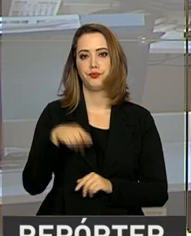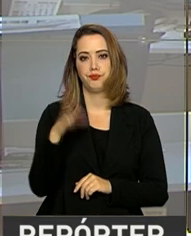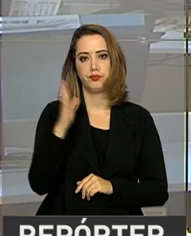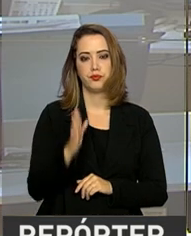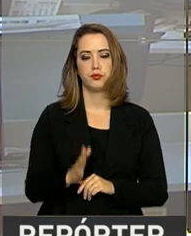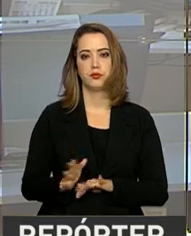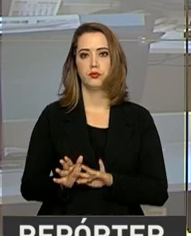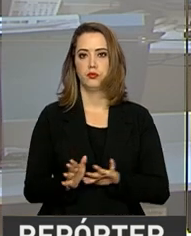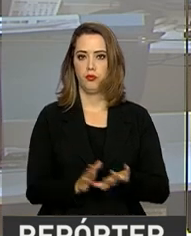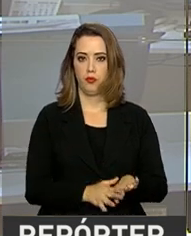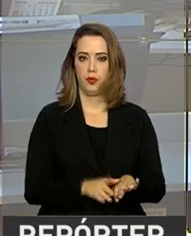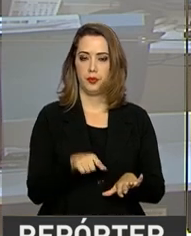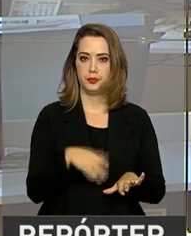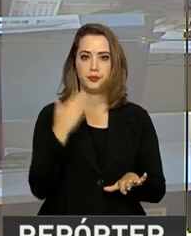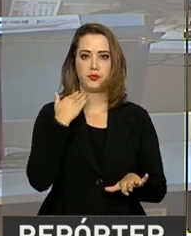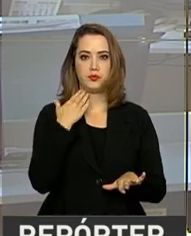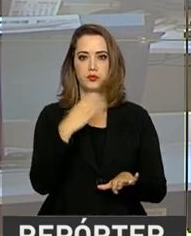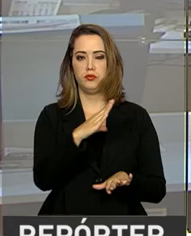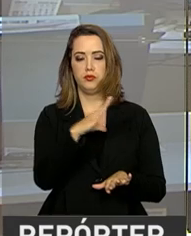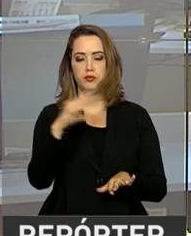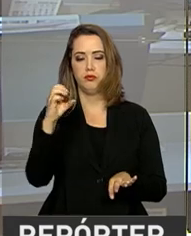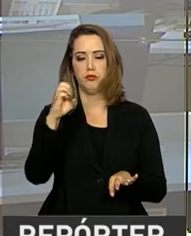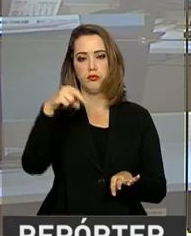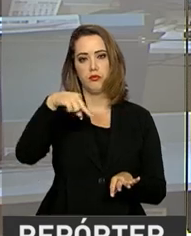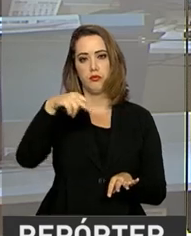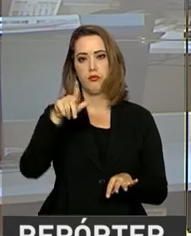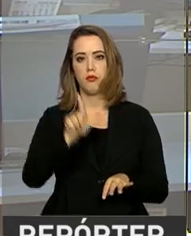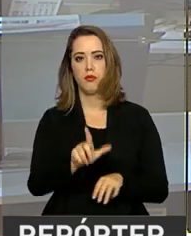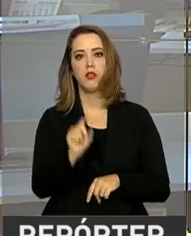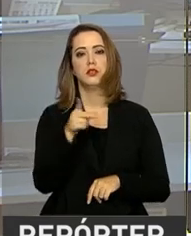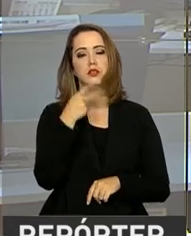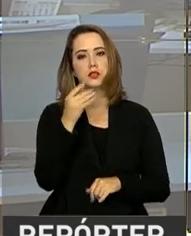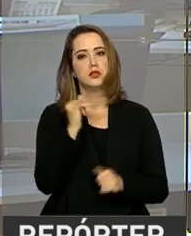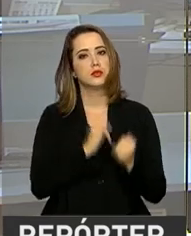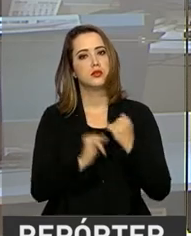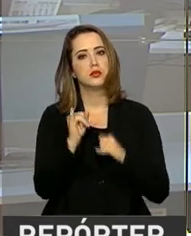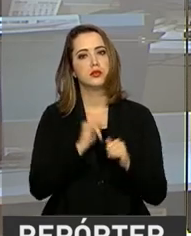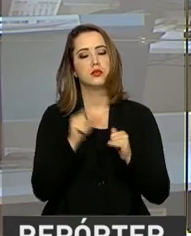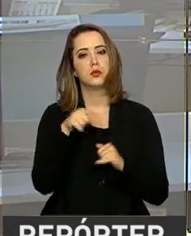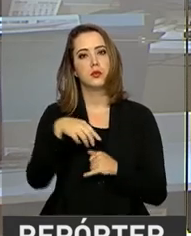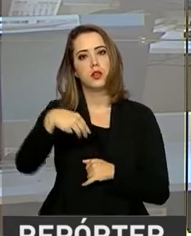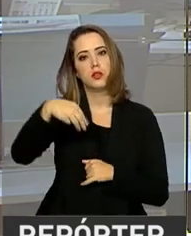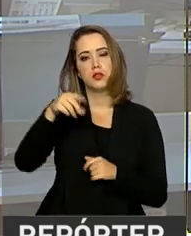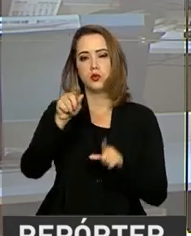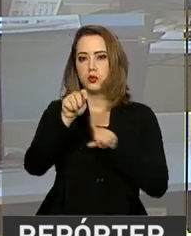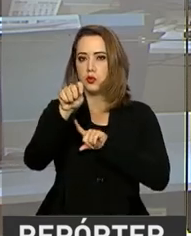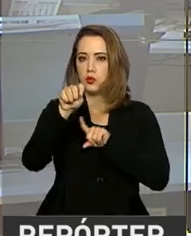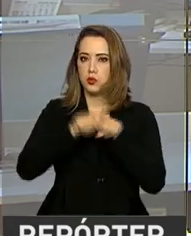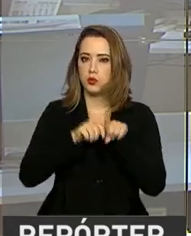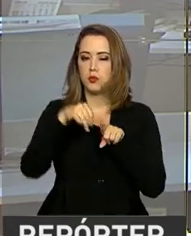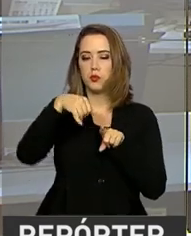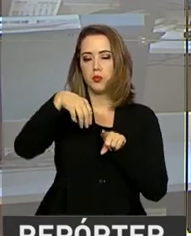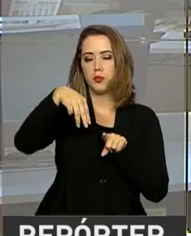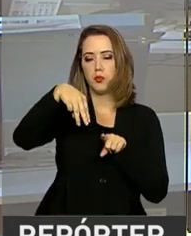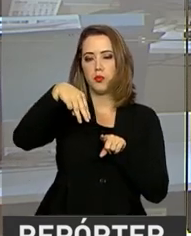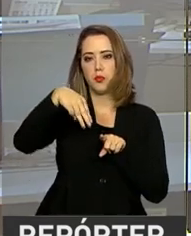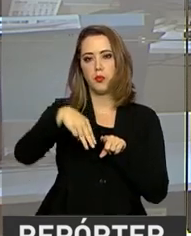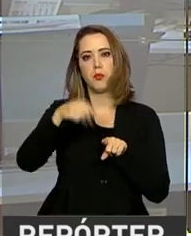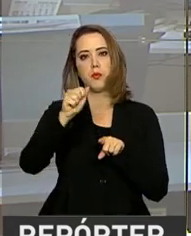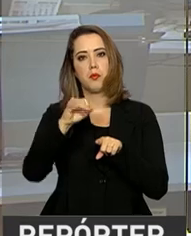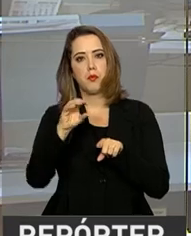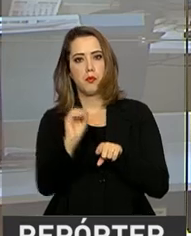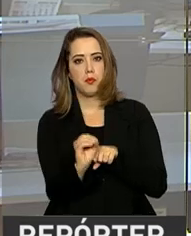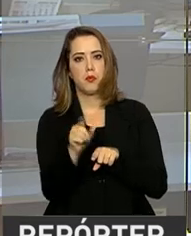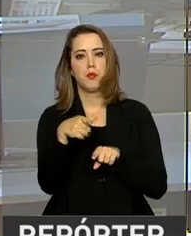país o banco central divulgou hoje uma Public com dados do mês de maio sobre transações correntes e